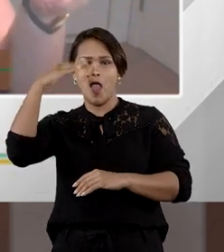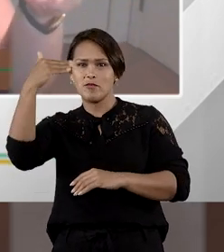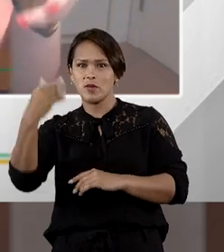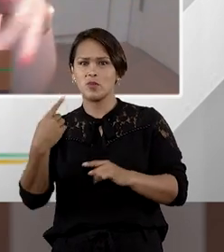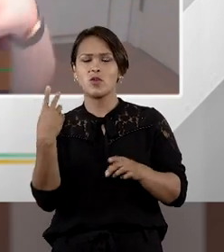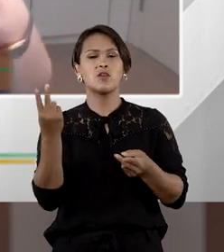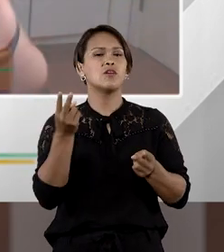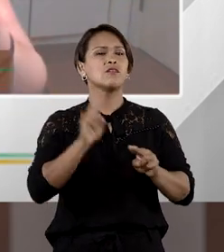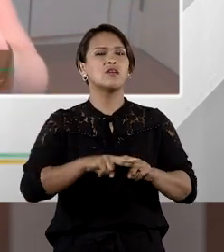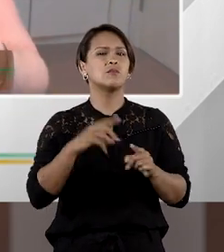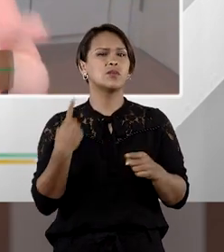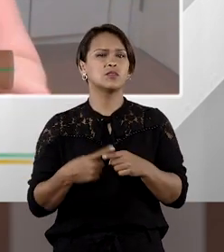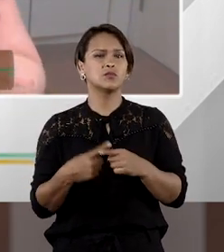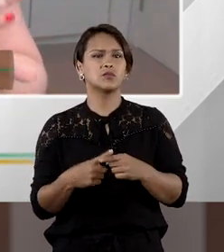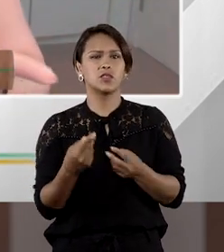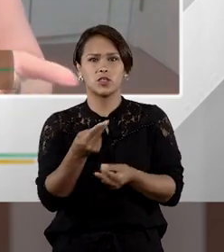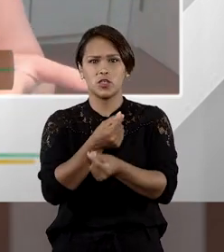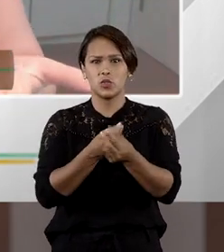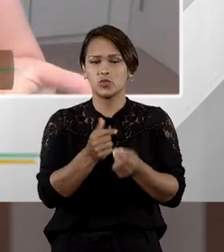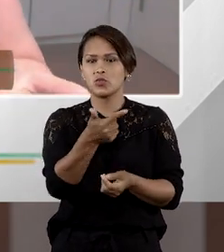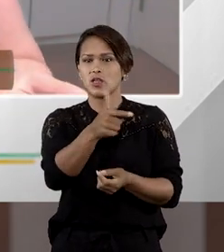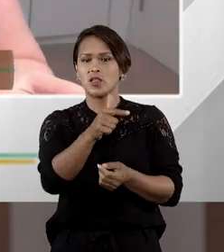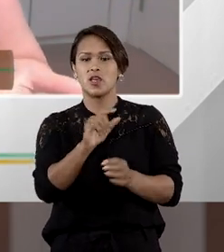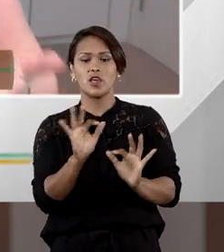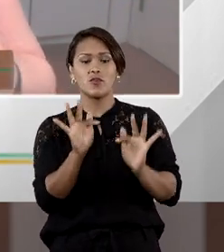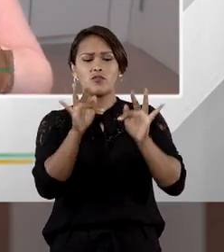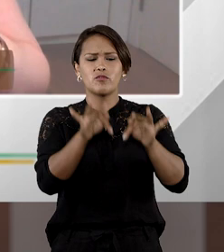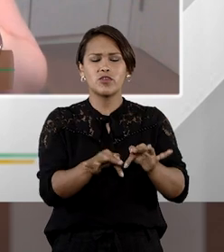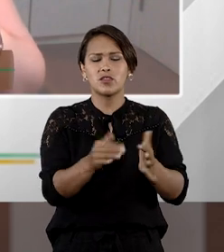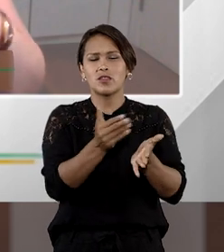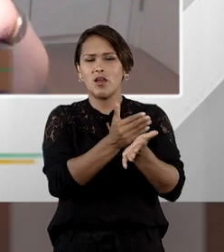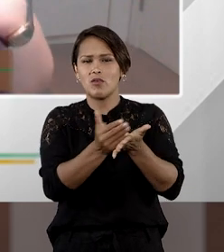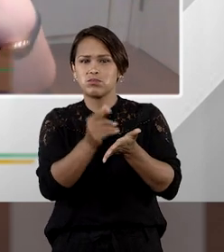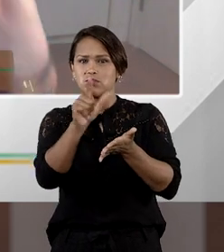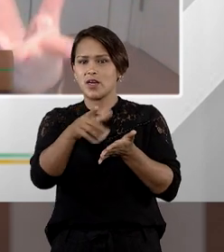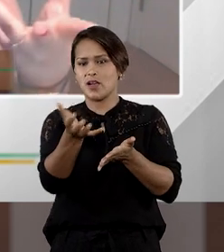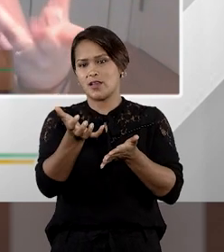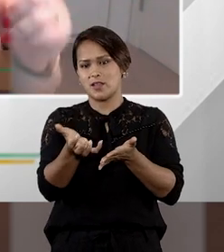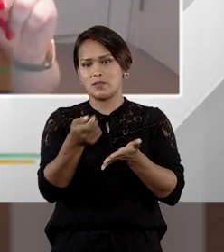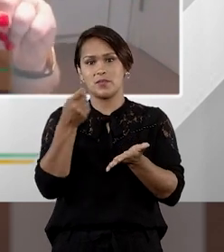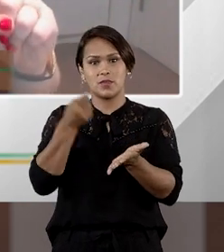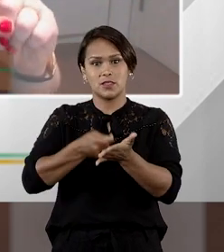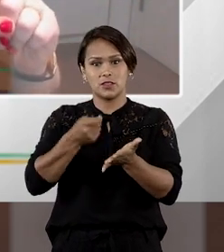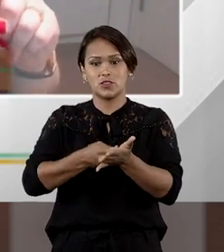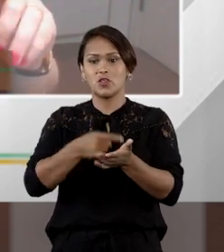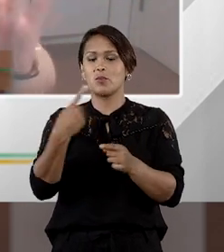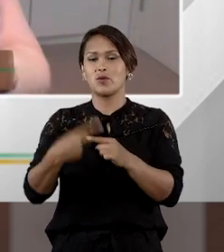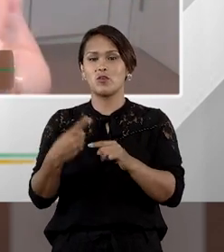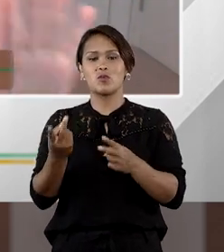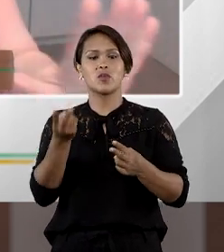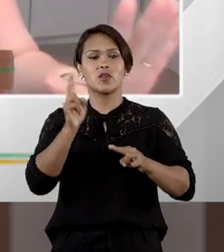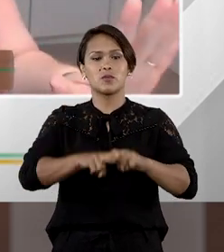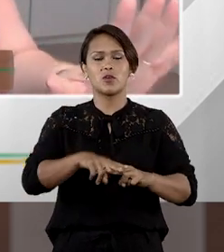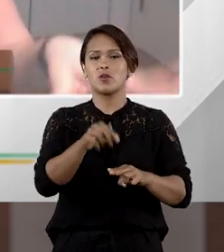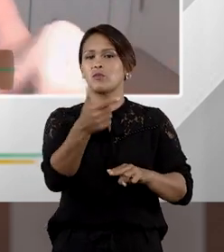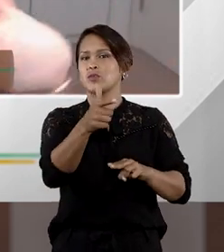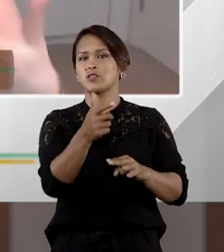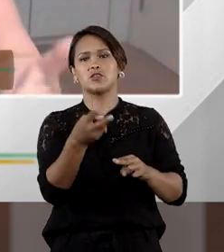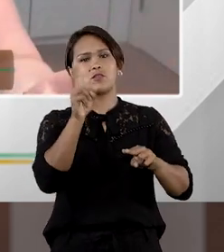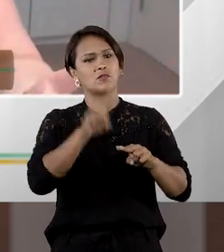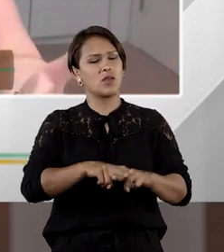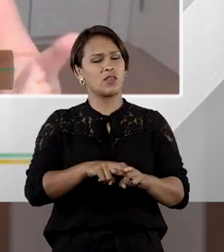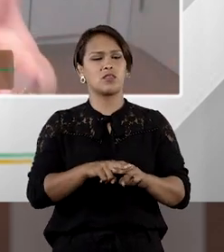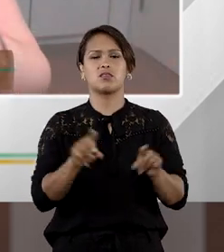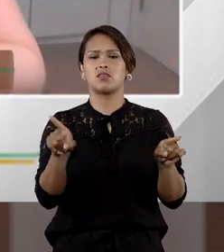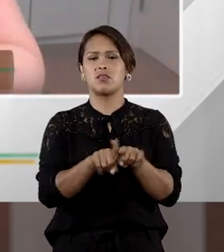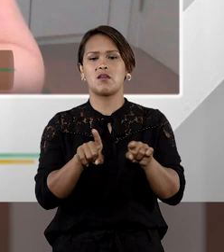preso por quê? Não era falta de recurso, mas queria pagar no último minuto. Então, e só pagou porque tinha prisão, porque se não tivesse a prisão,